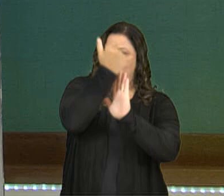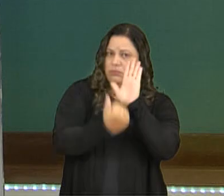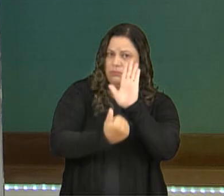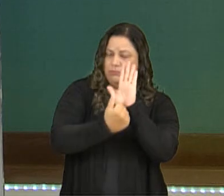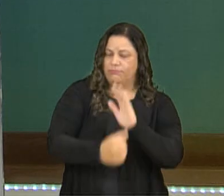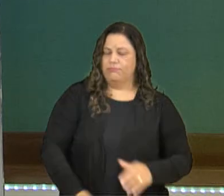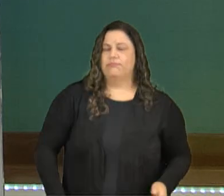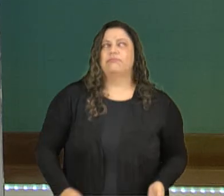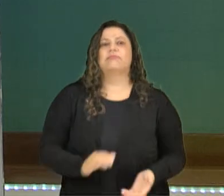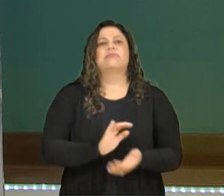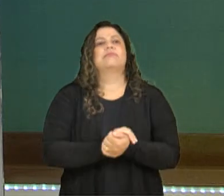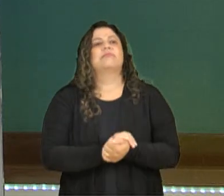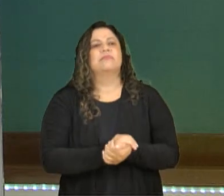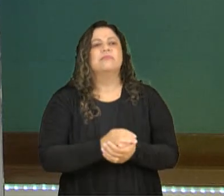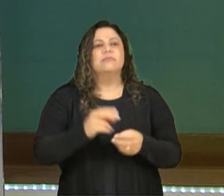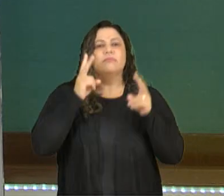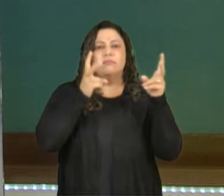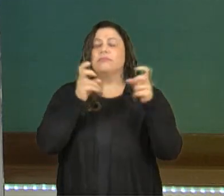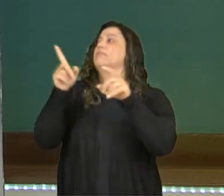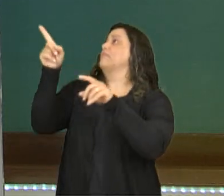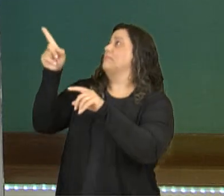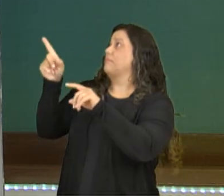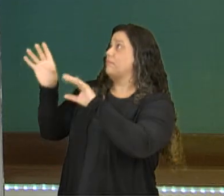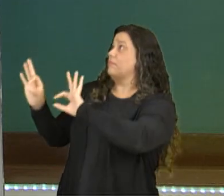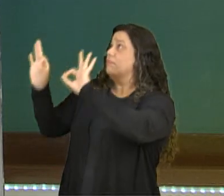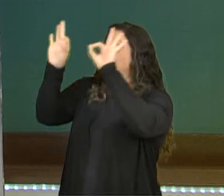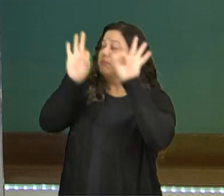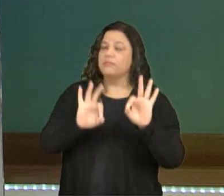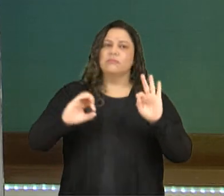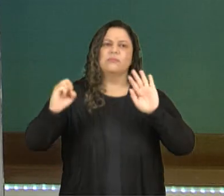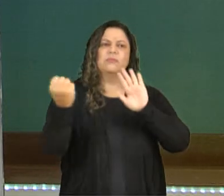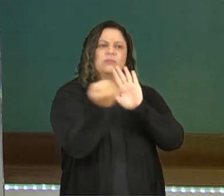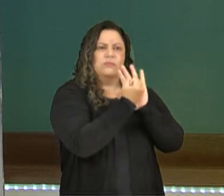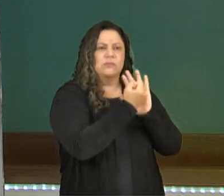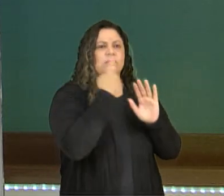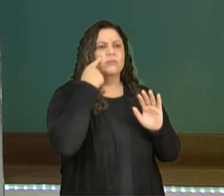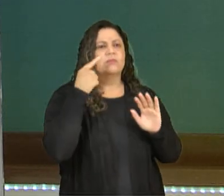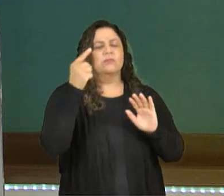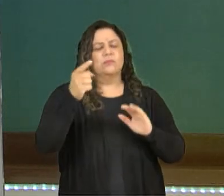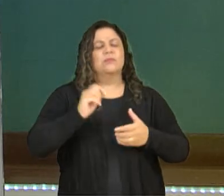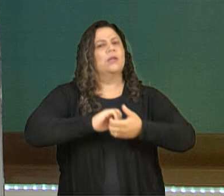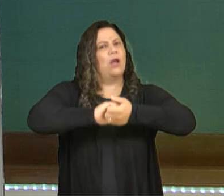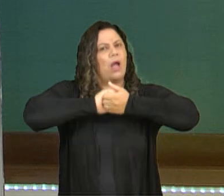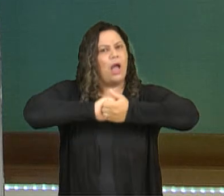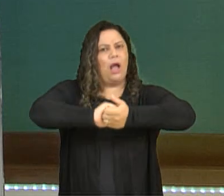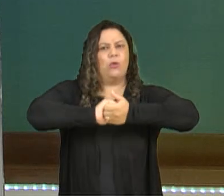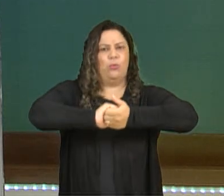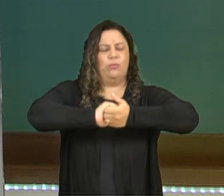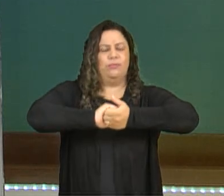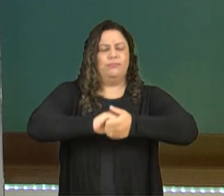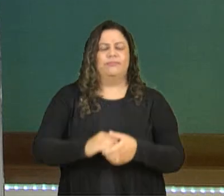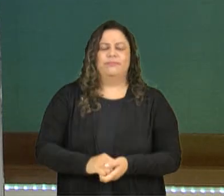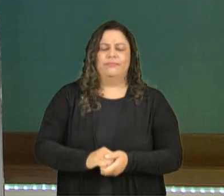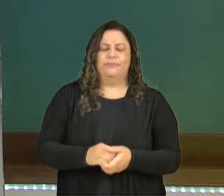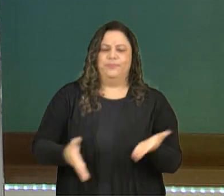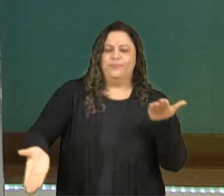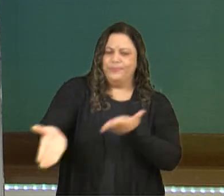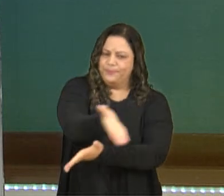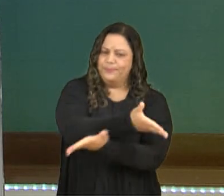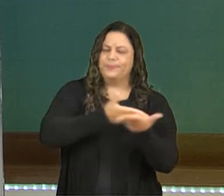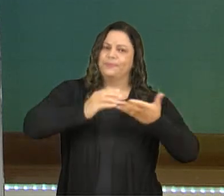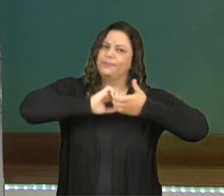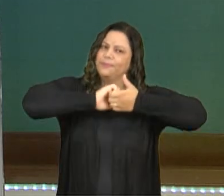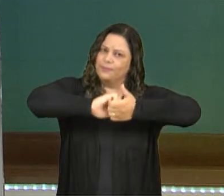completo. Para isso, veja a imagem, mostra um símbolo para um bloco econômico que literalmente é a parceria